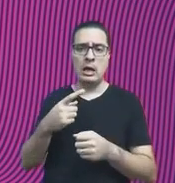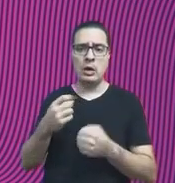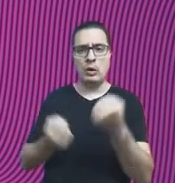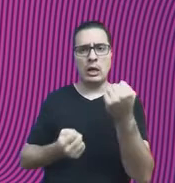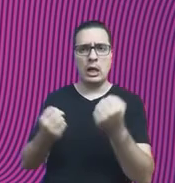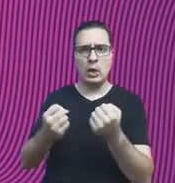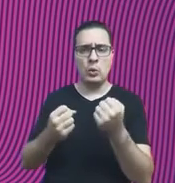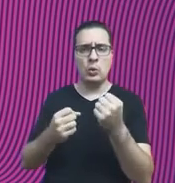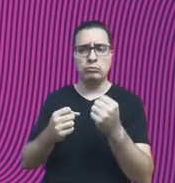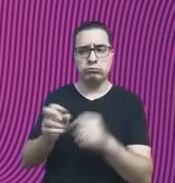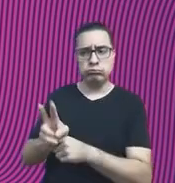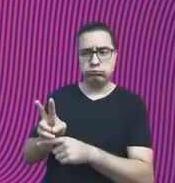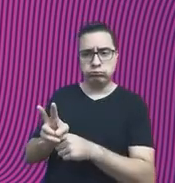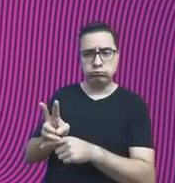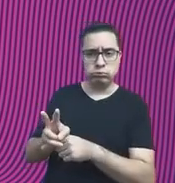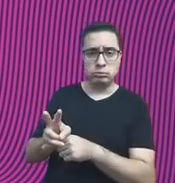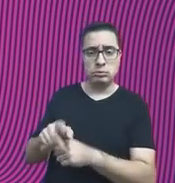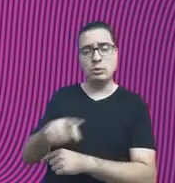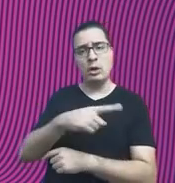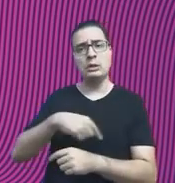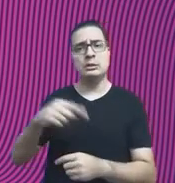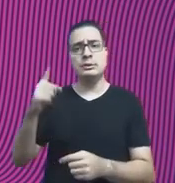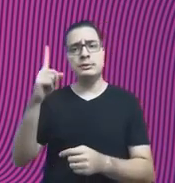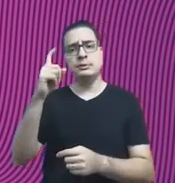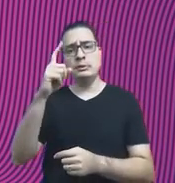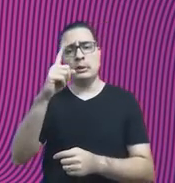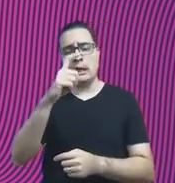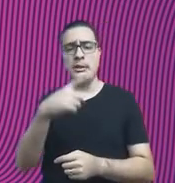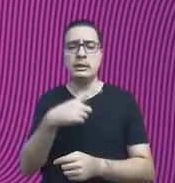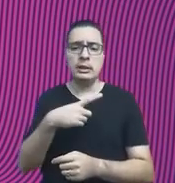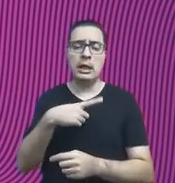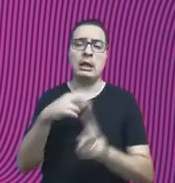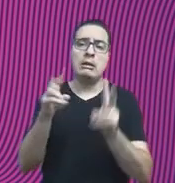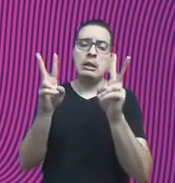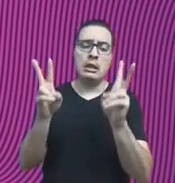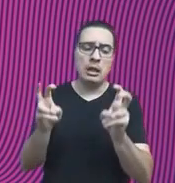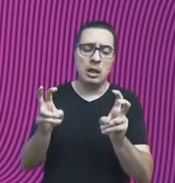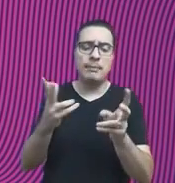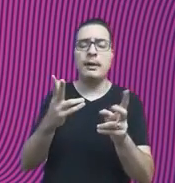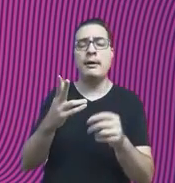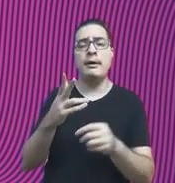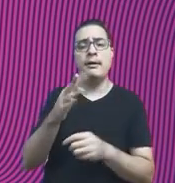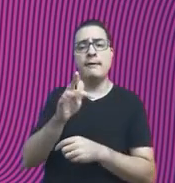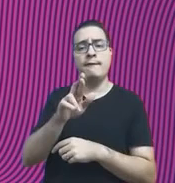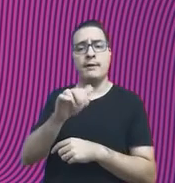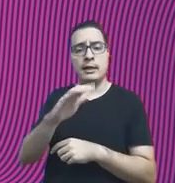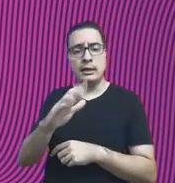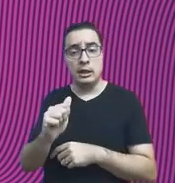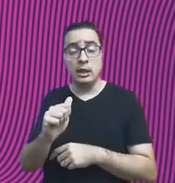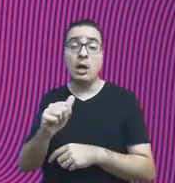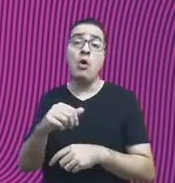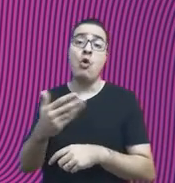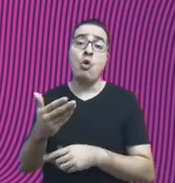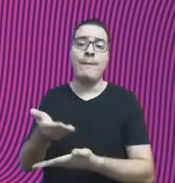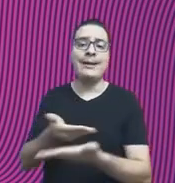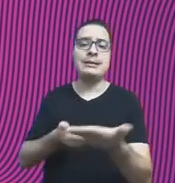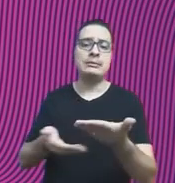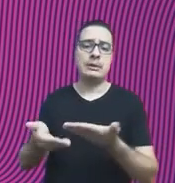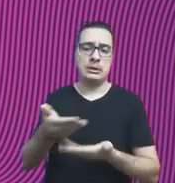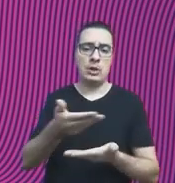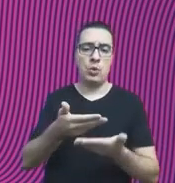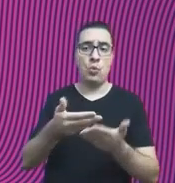temos dificuldade aqui em temas como franquia, coparticipação e um cadastro